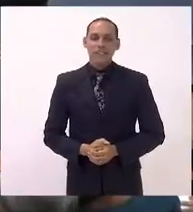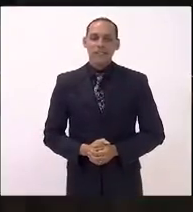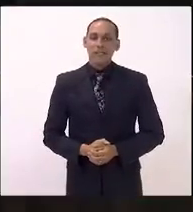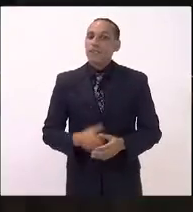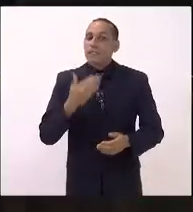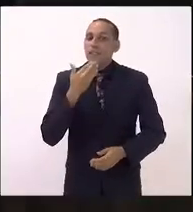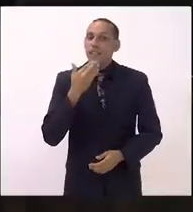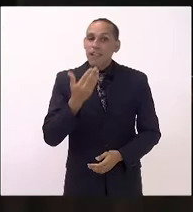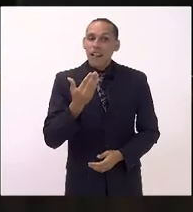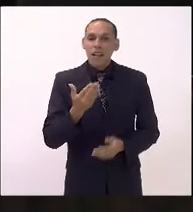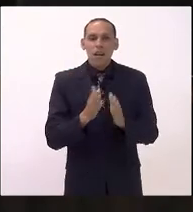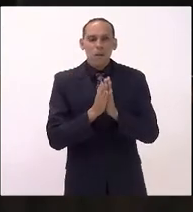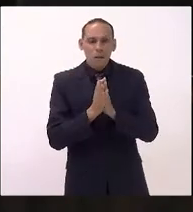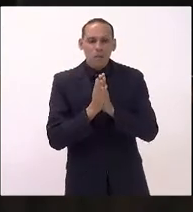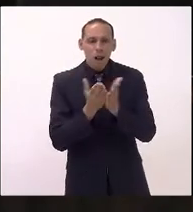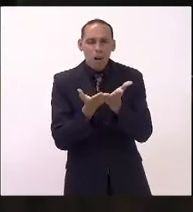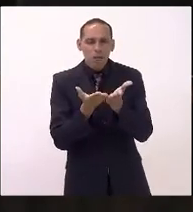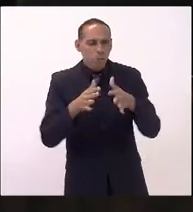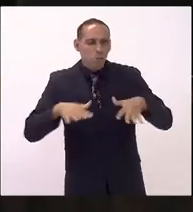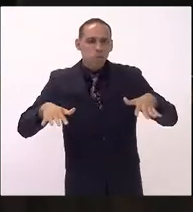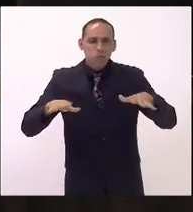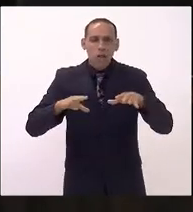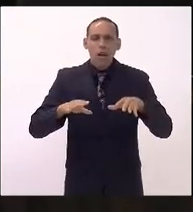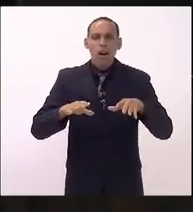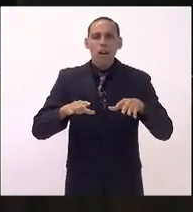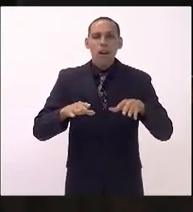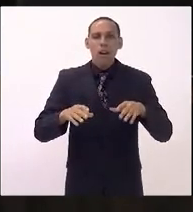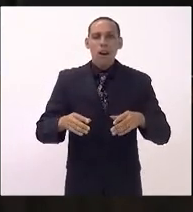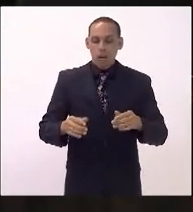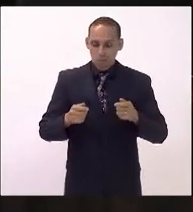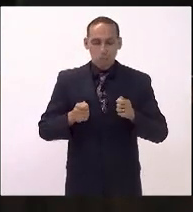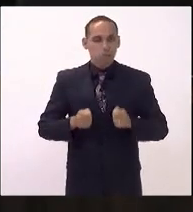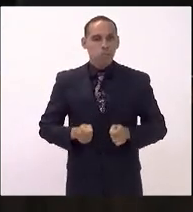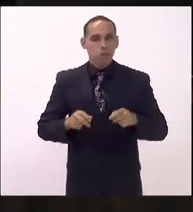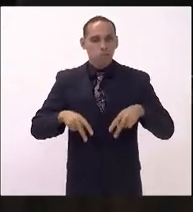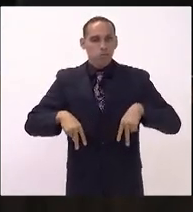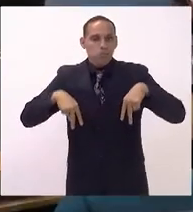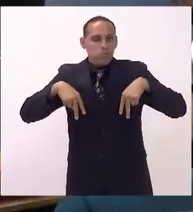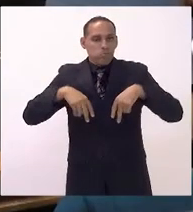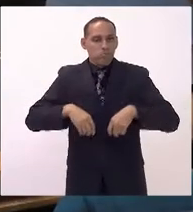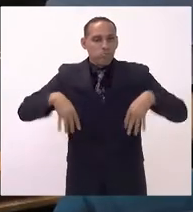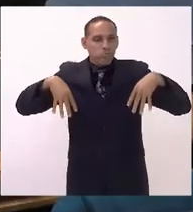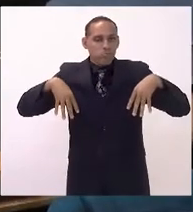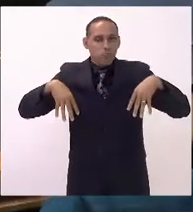Solicito a todos que se coloquem em posição de respeito para ouvirmos o hino nacional.